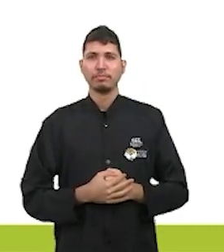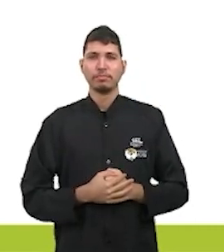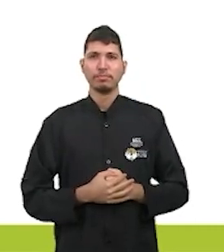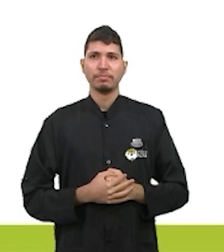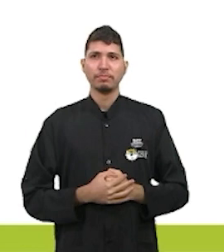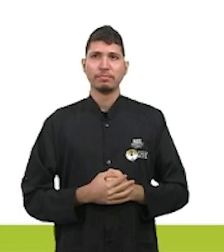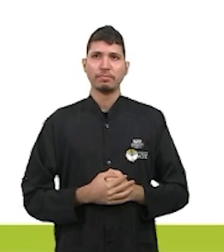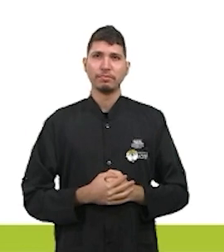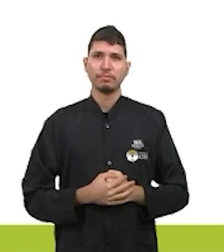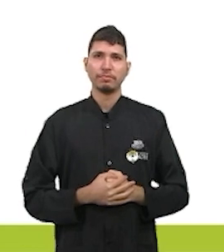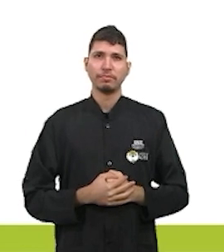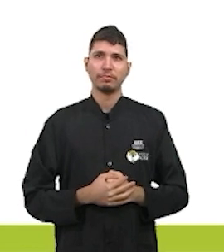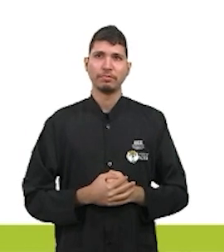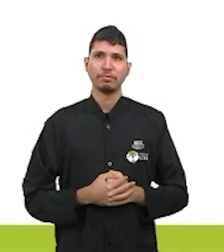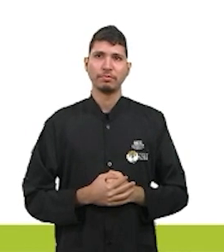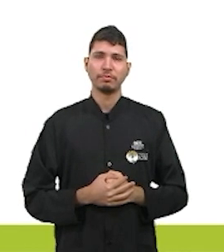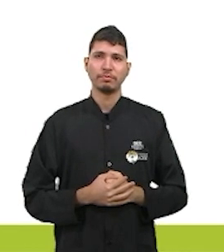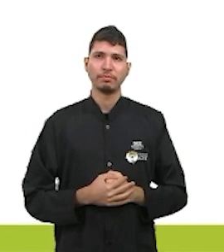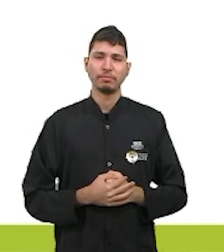Opa.